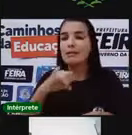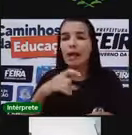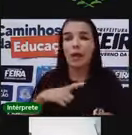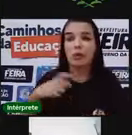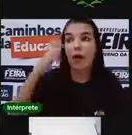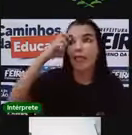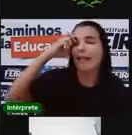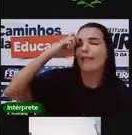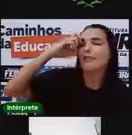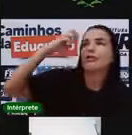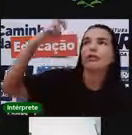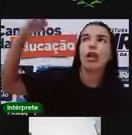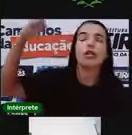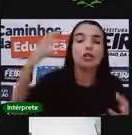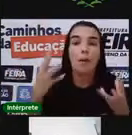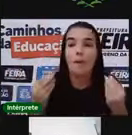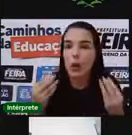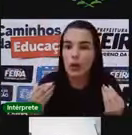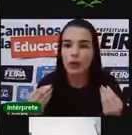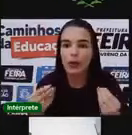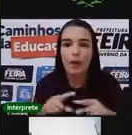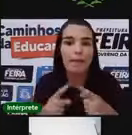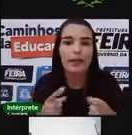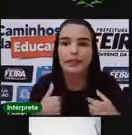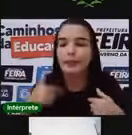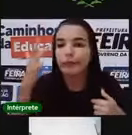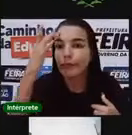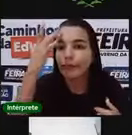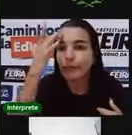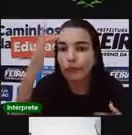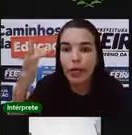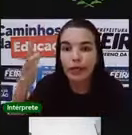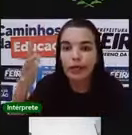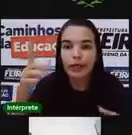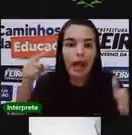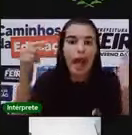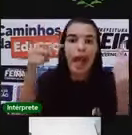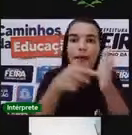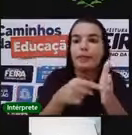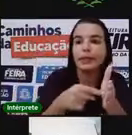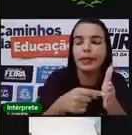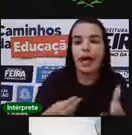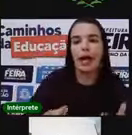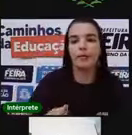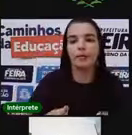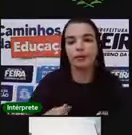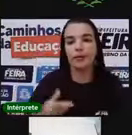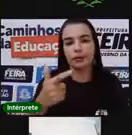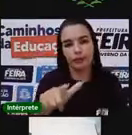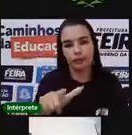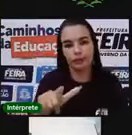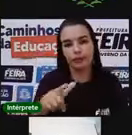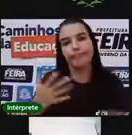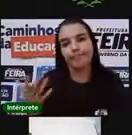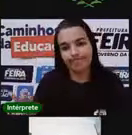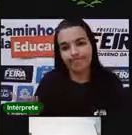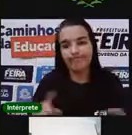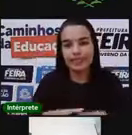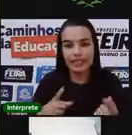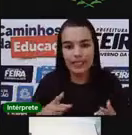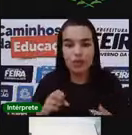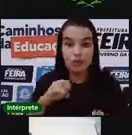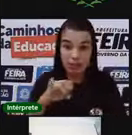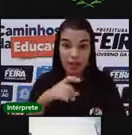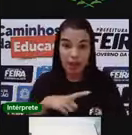eu não conseguir aplicar concretamente para a vida do outro? Para nada. Diferente de se